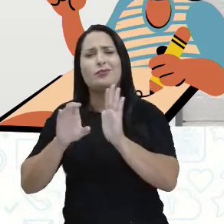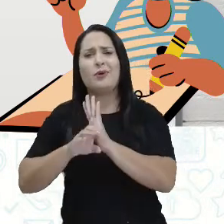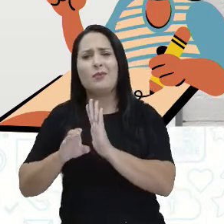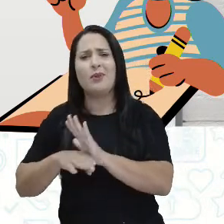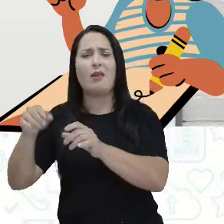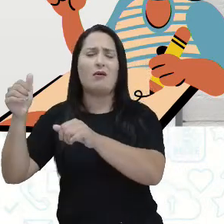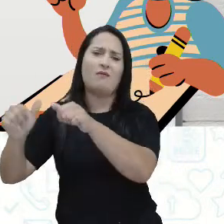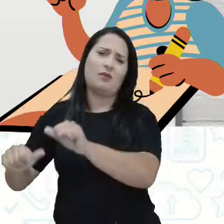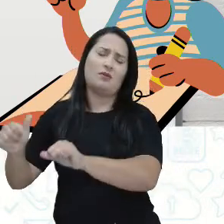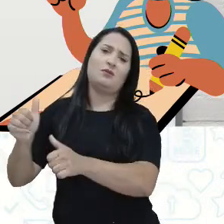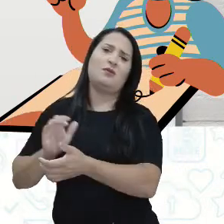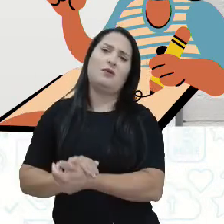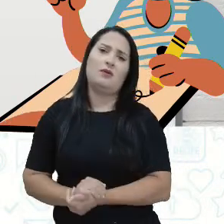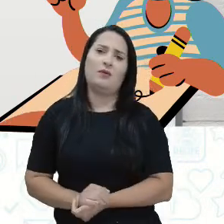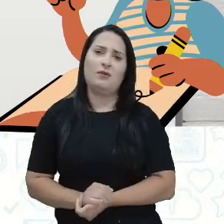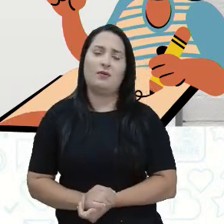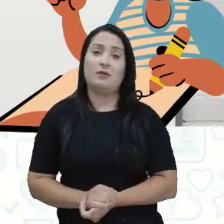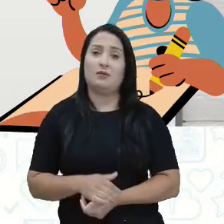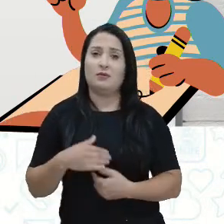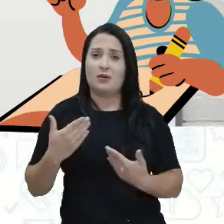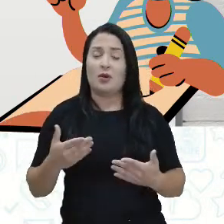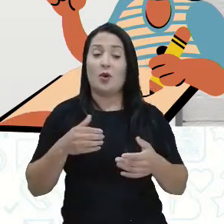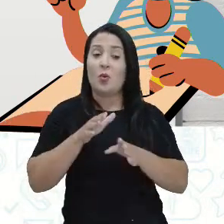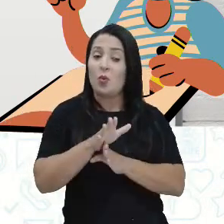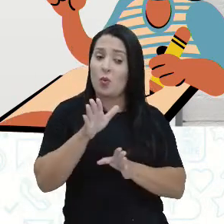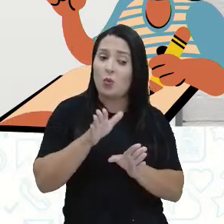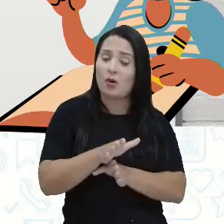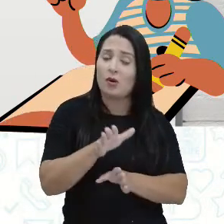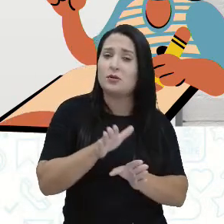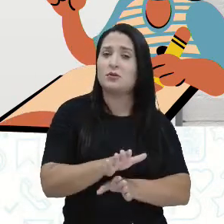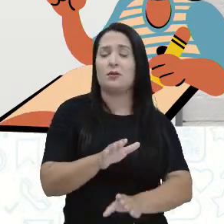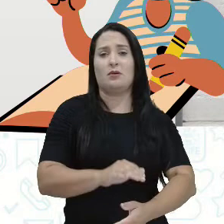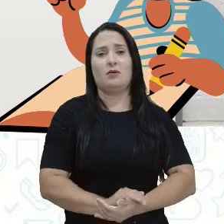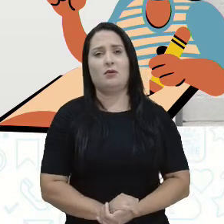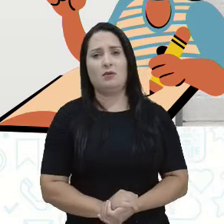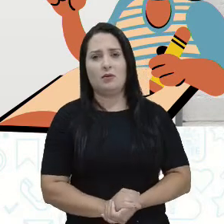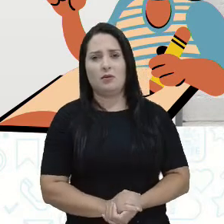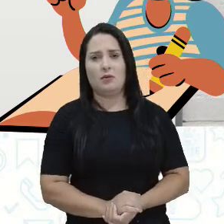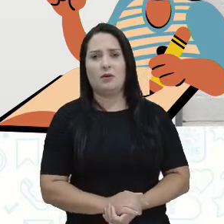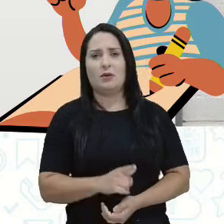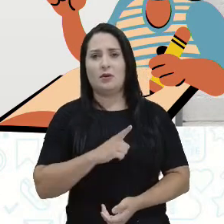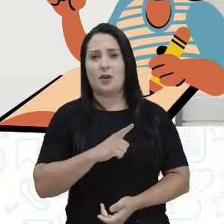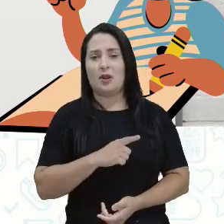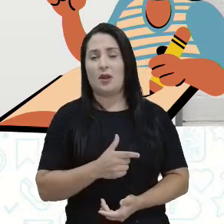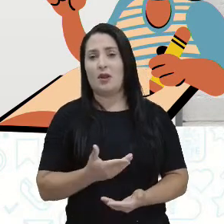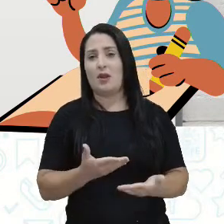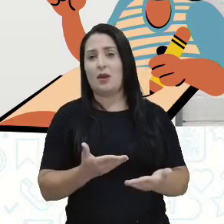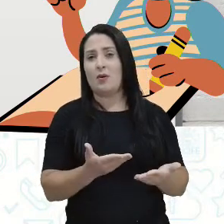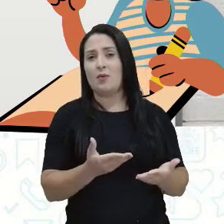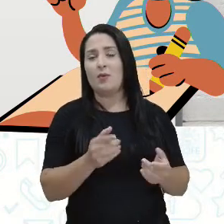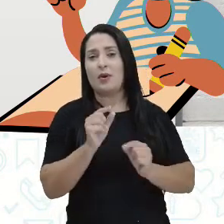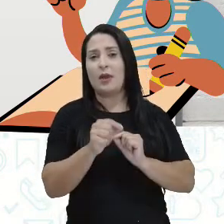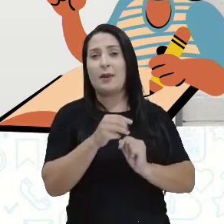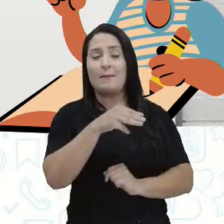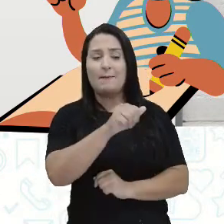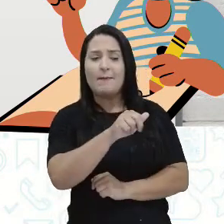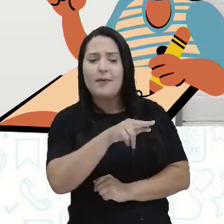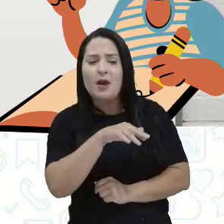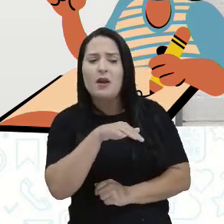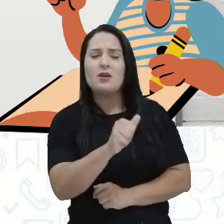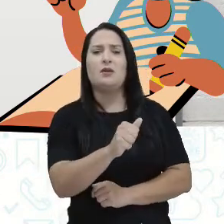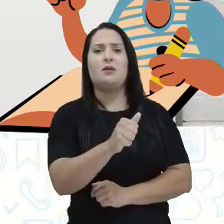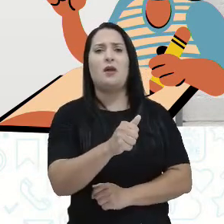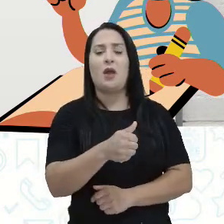a avaliação. Aqui é um conselho, eu estou usando o vocativo para trazer Maria para mais perto de mim, estou dizendo para